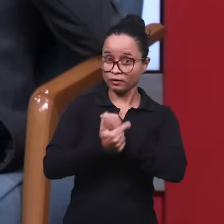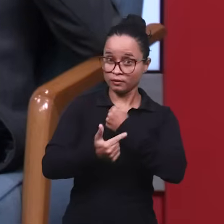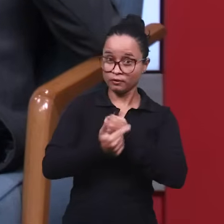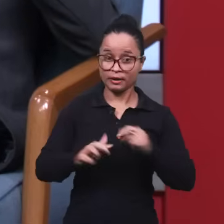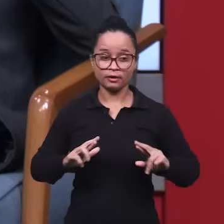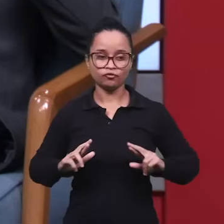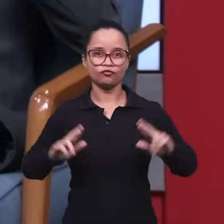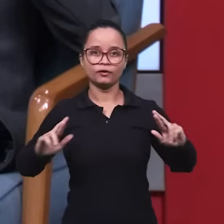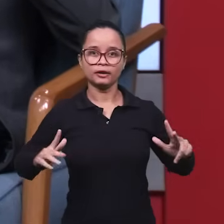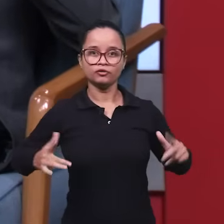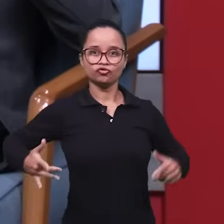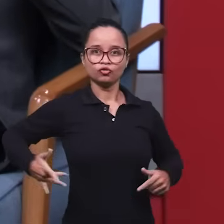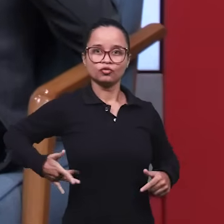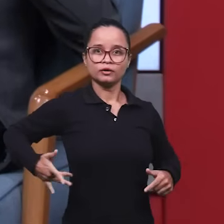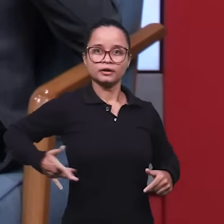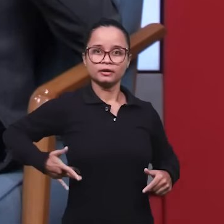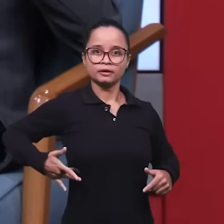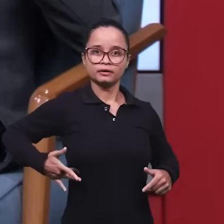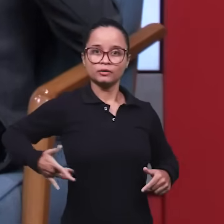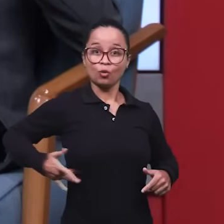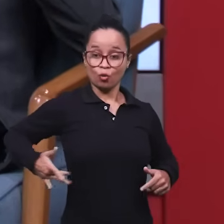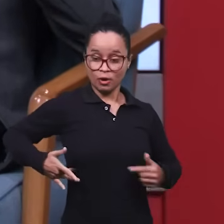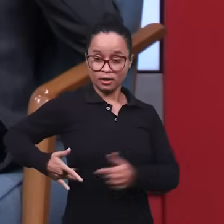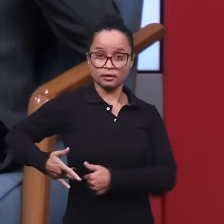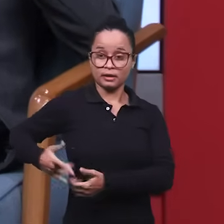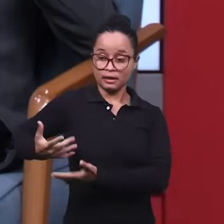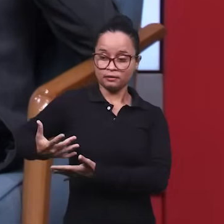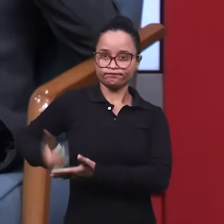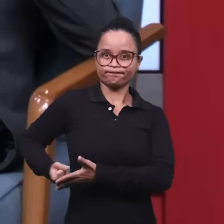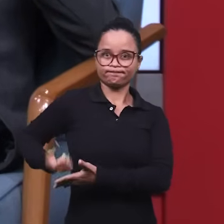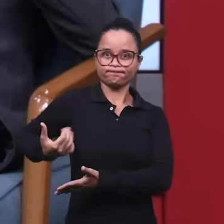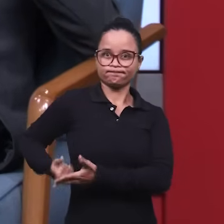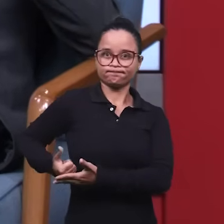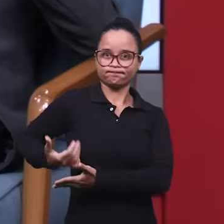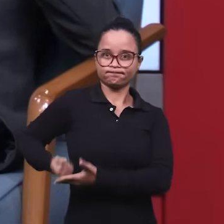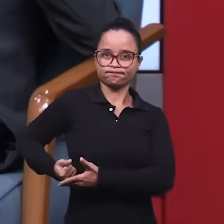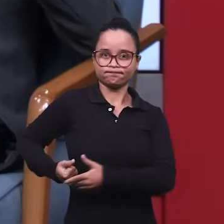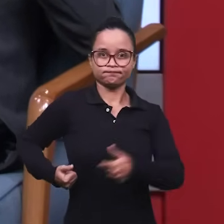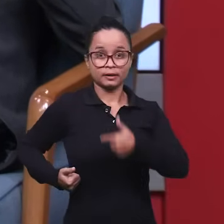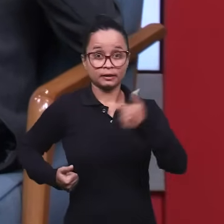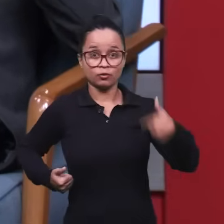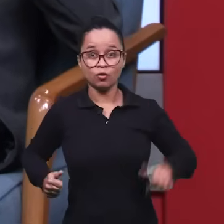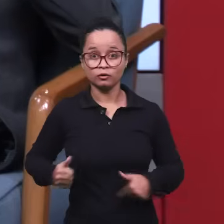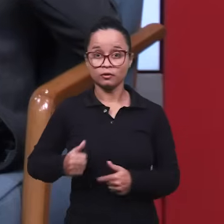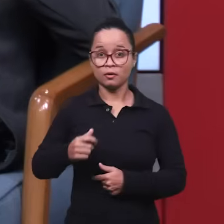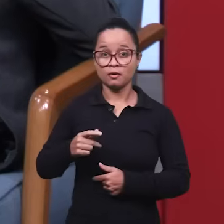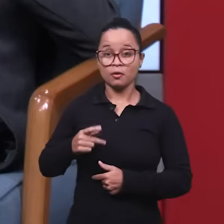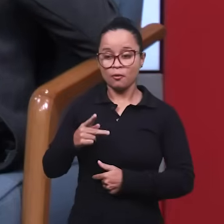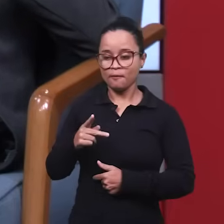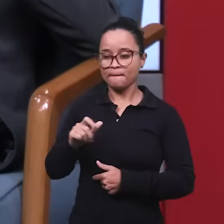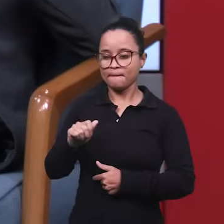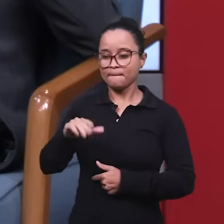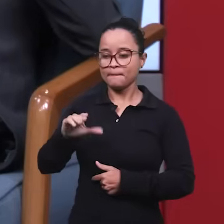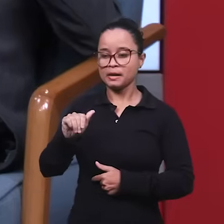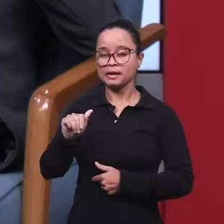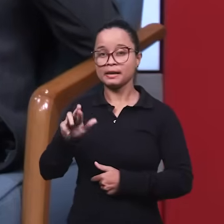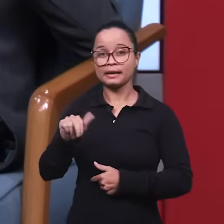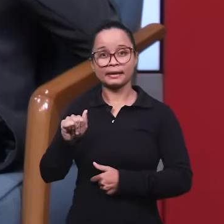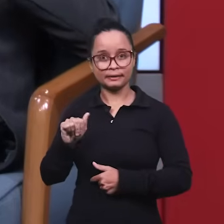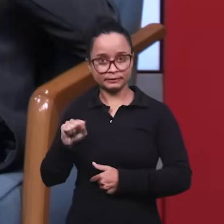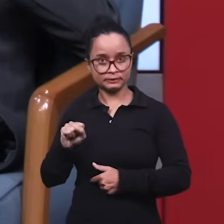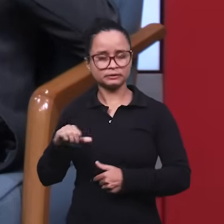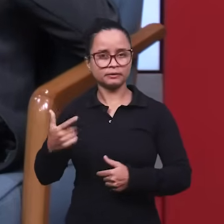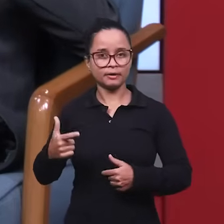Mas a função dele é diferente da função do rim. O rim é um filtro. É diferente da função do pâncreas. O pâncreas